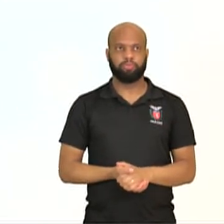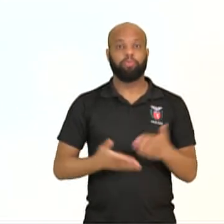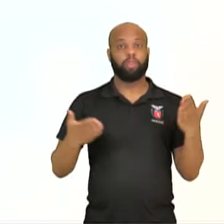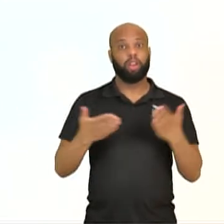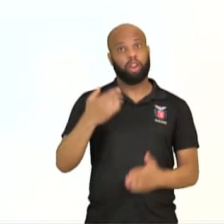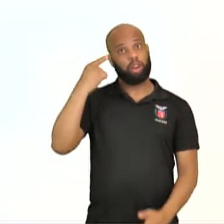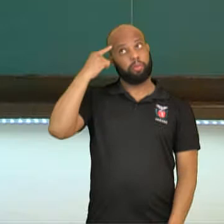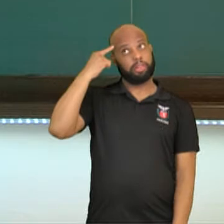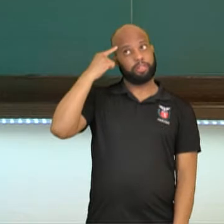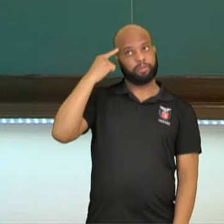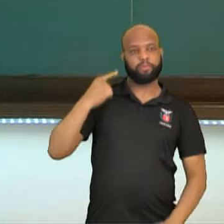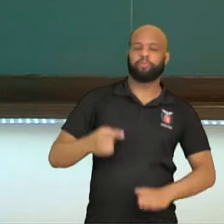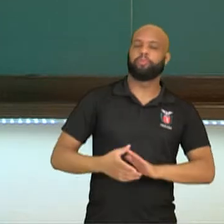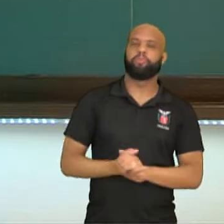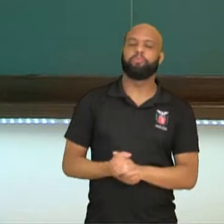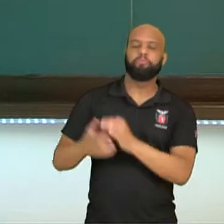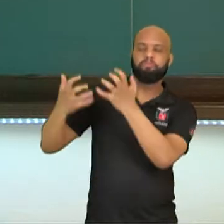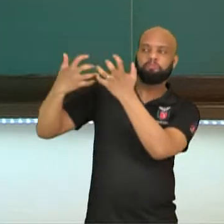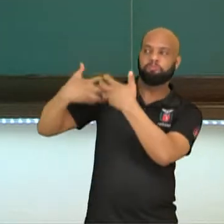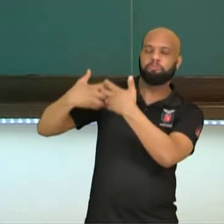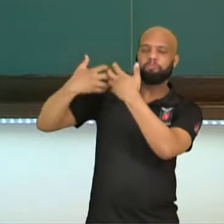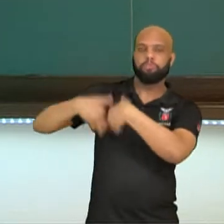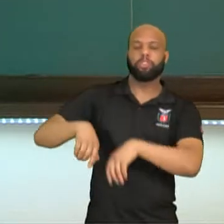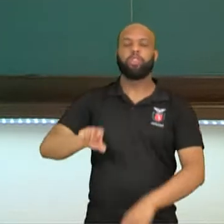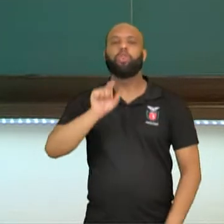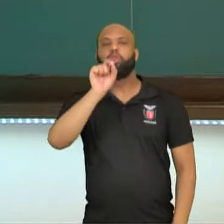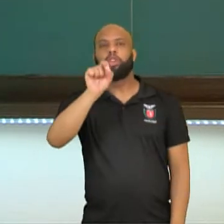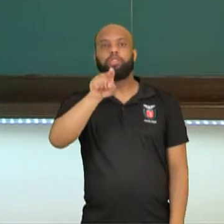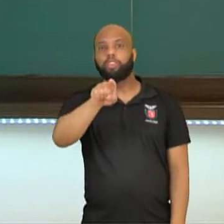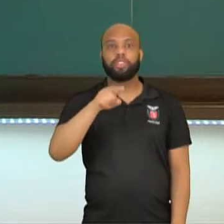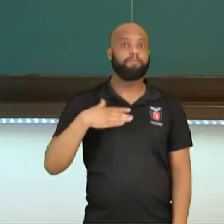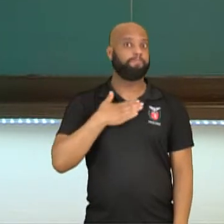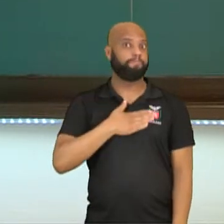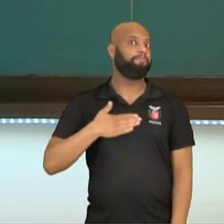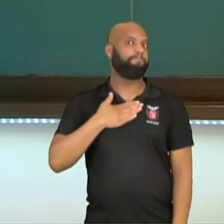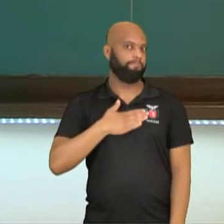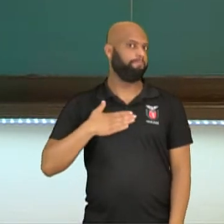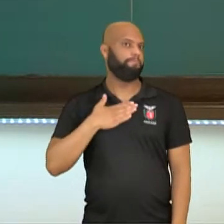Pensando um pouquinho aqui, o que vocês preferem,